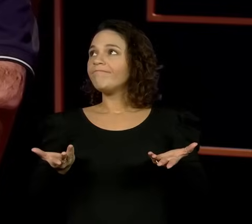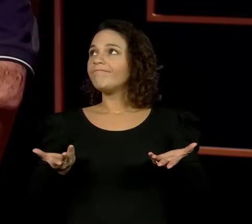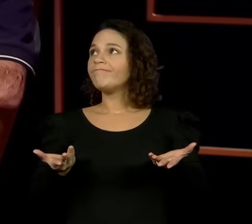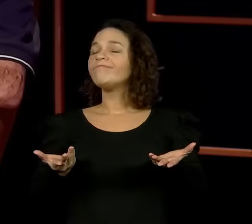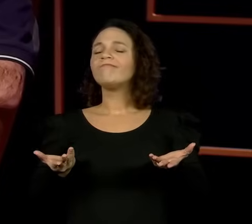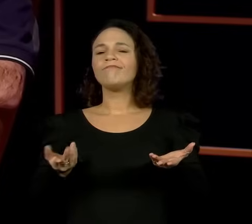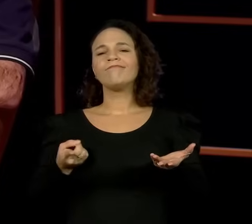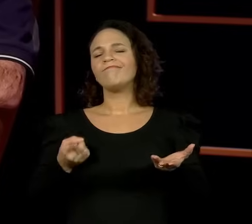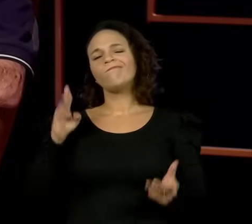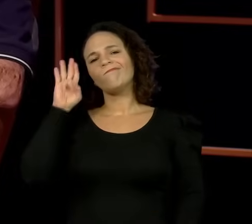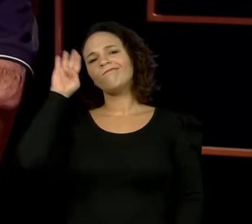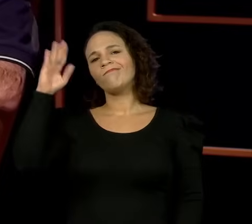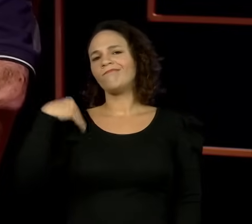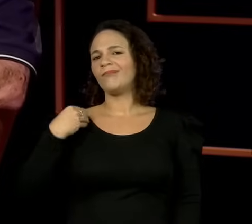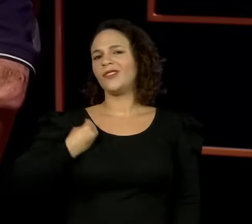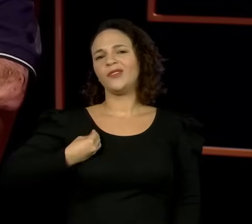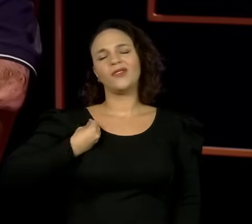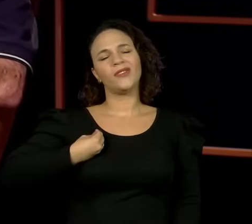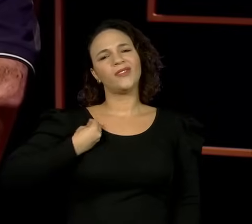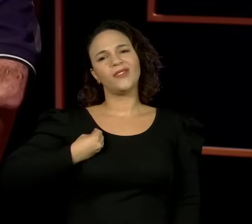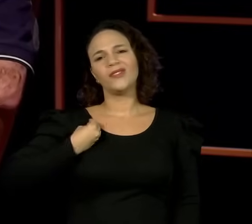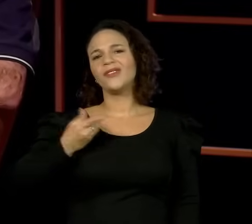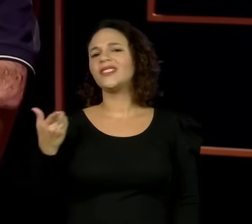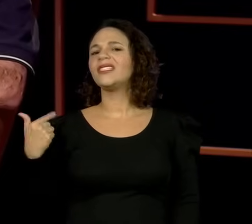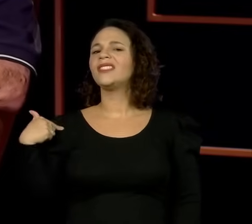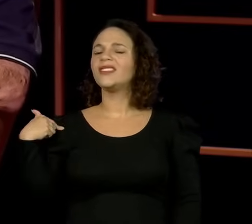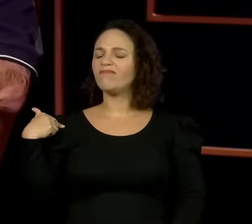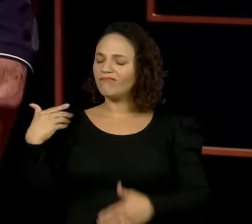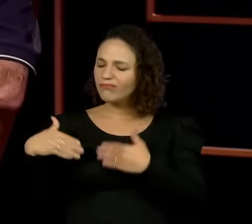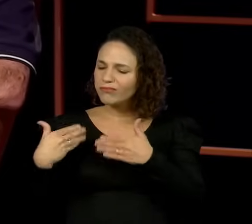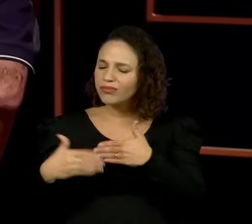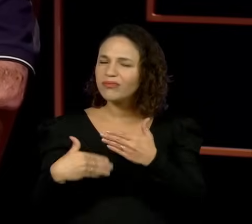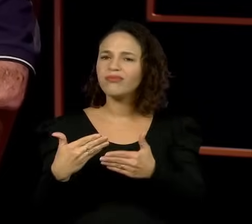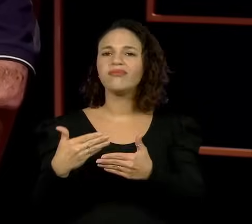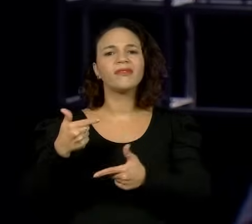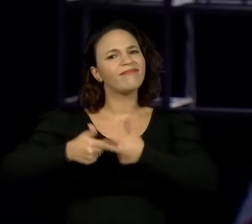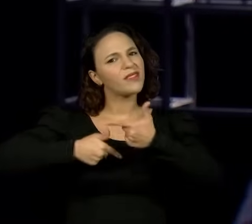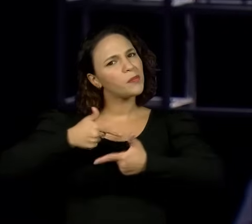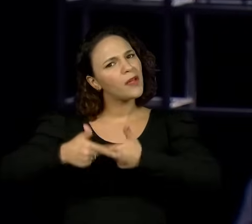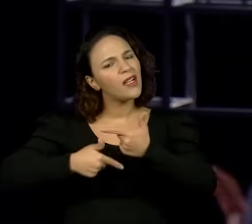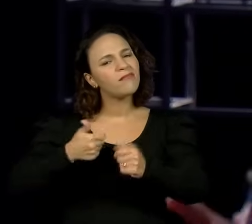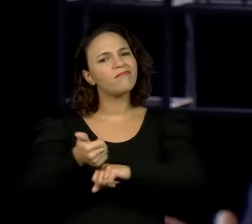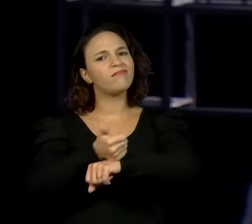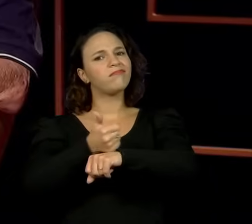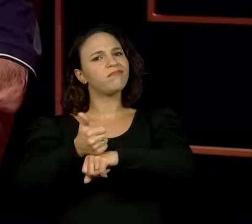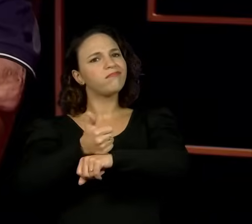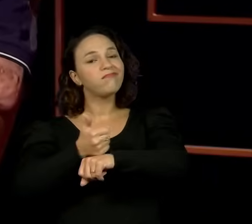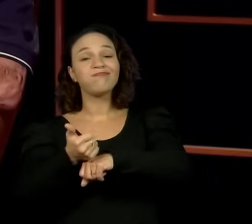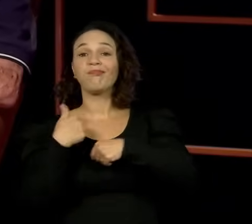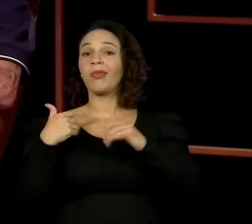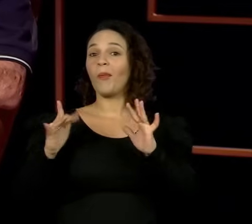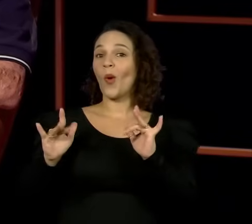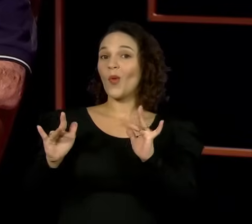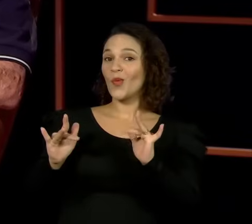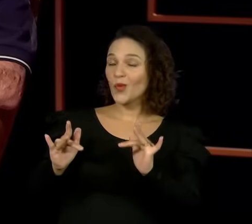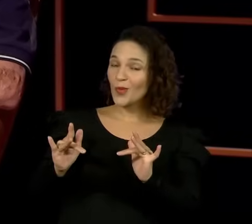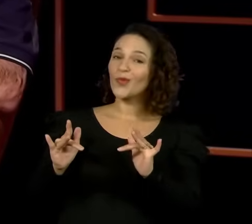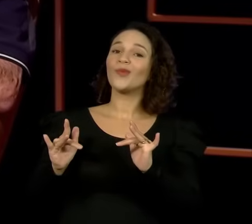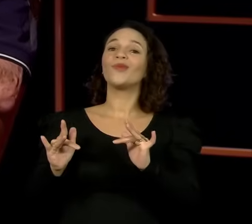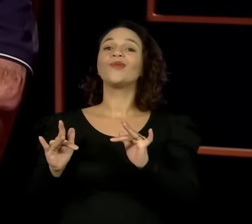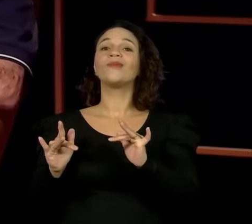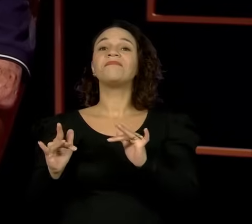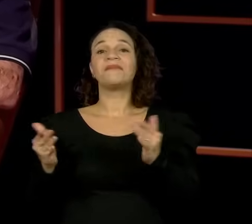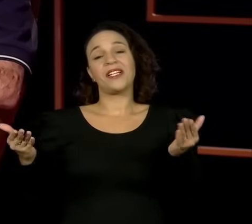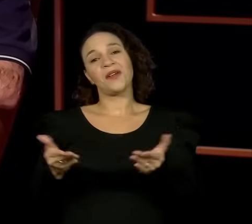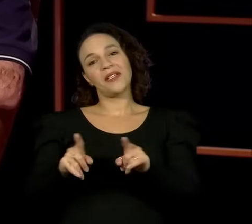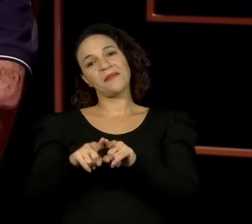foi fundamental. Foi fundamental na minha vida, na minha carreira, nos meus namoros e